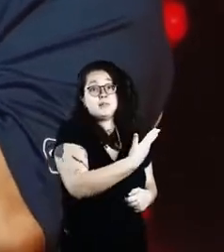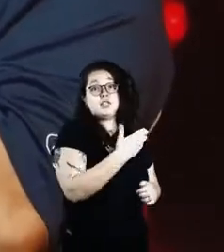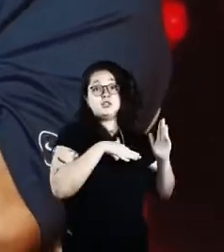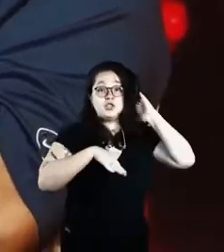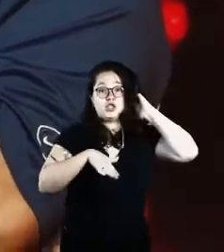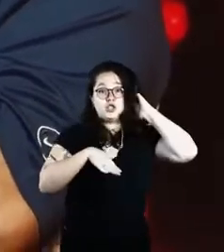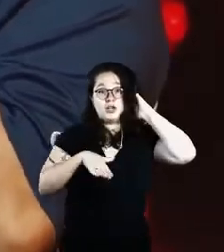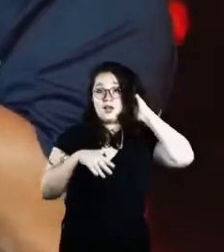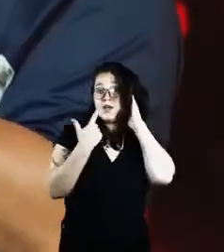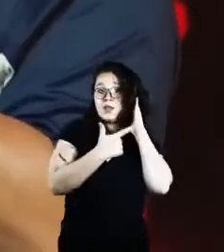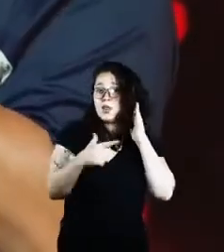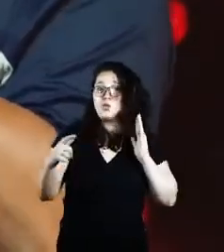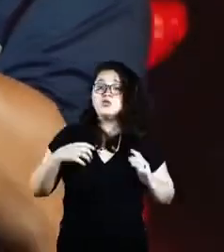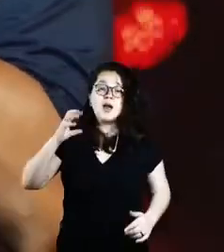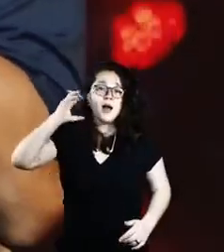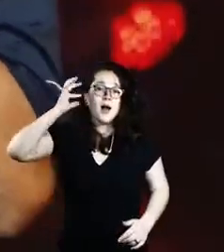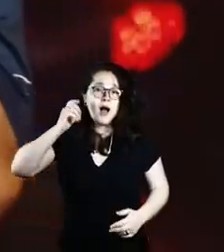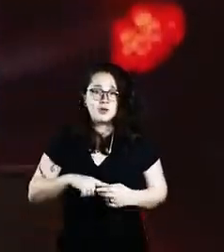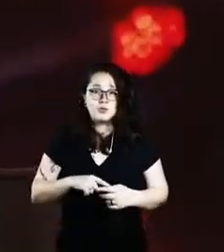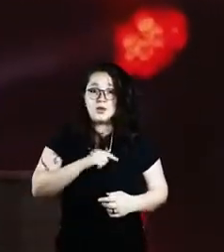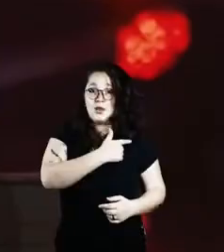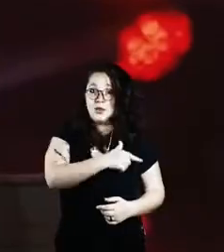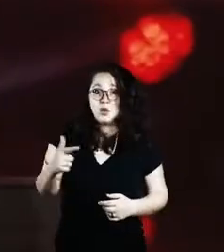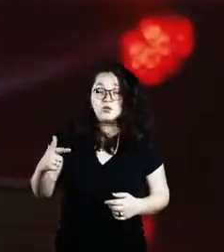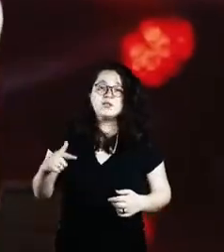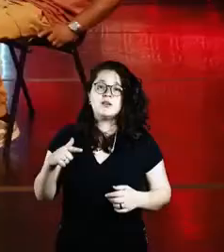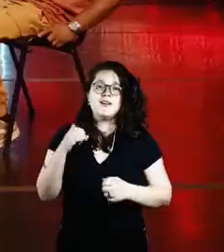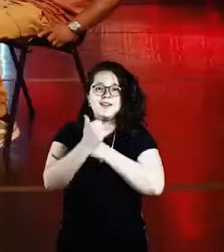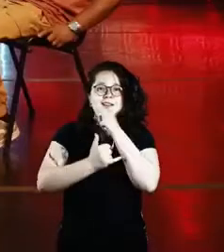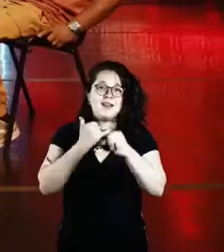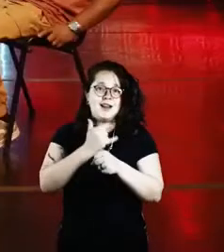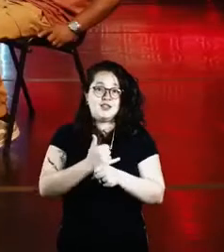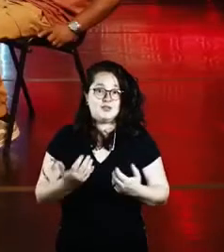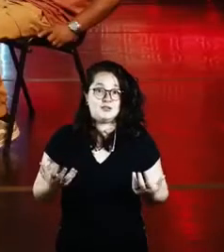internet. Tinha que passar na mão de DJ. Tinha que passar e ele ia ouvir lá no baile.